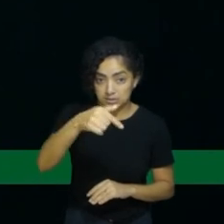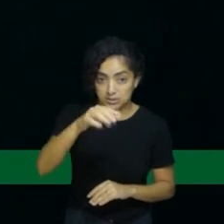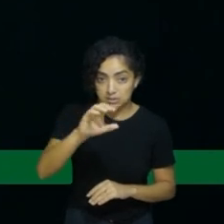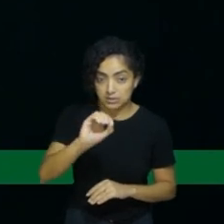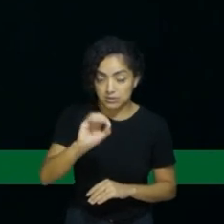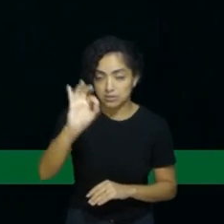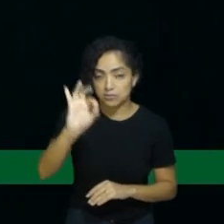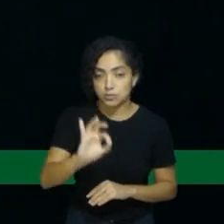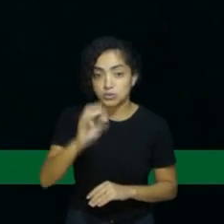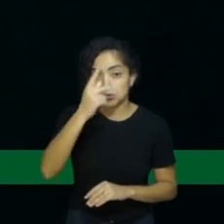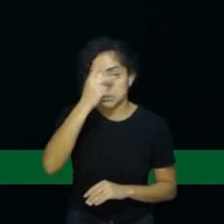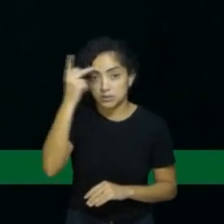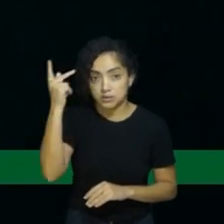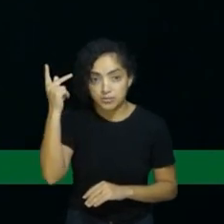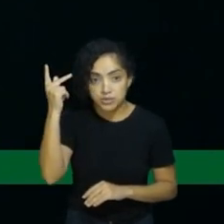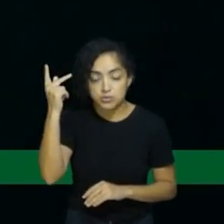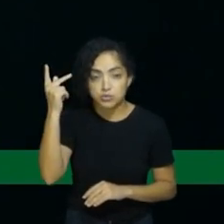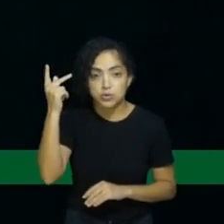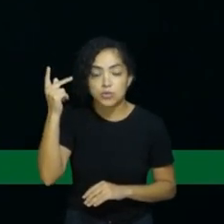70% das pessoas que sentam